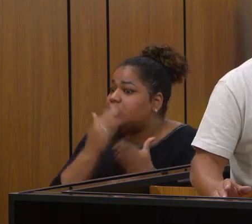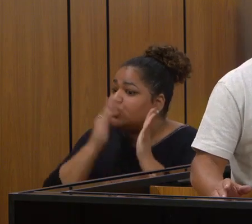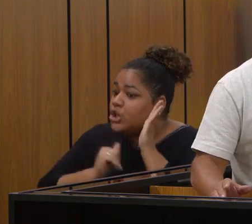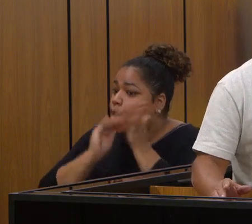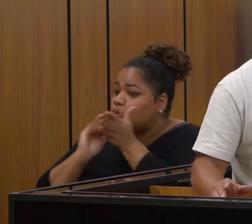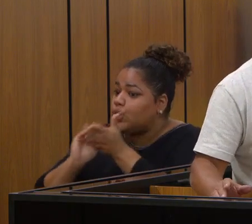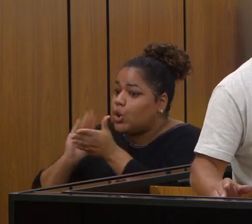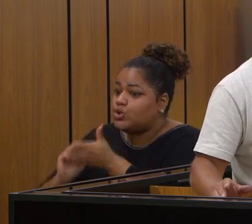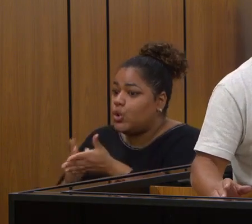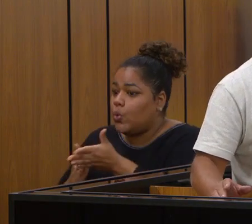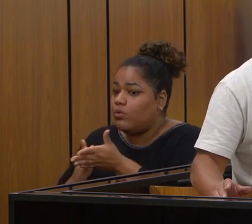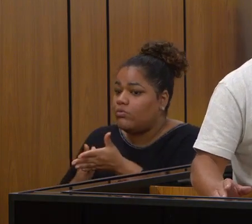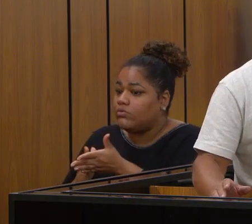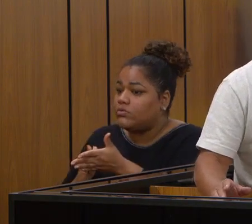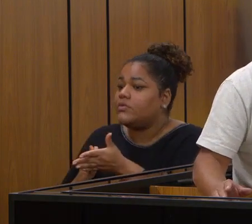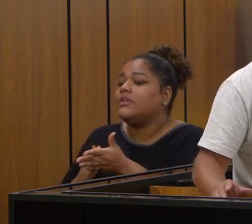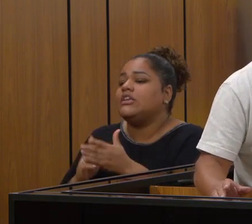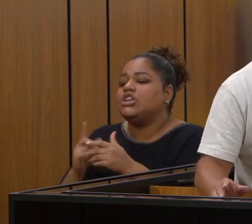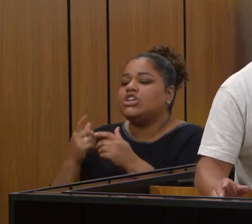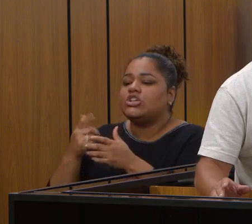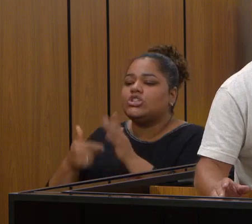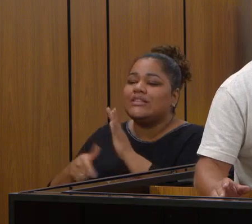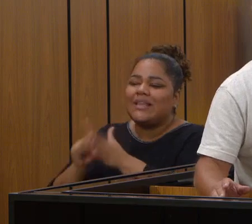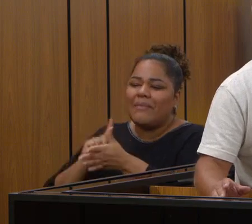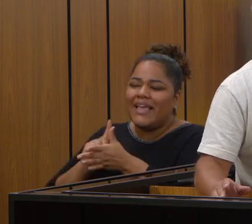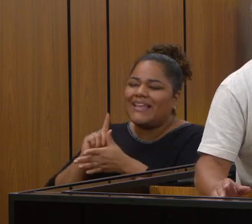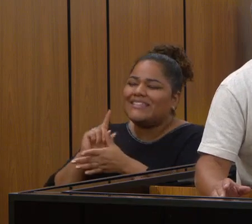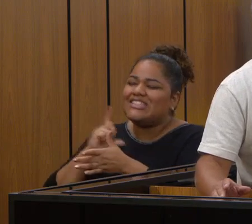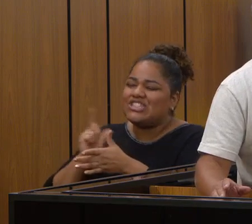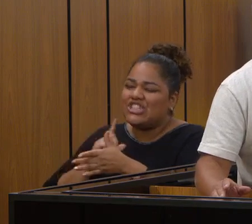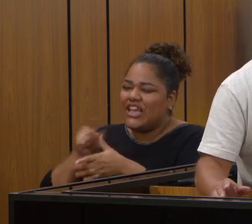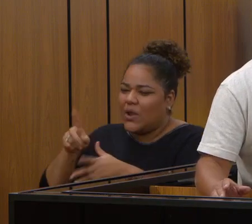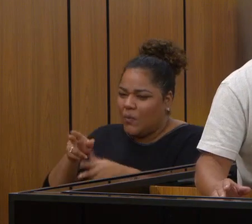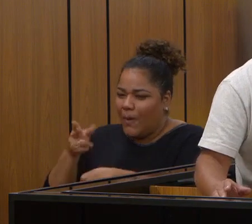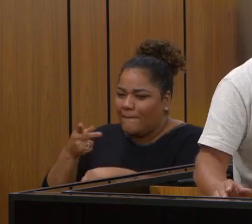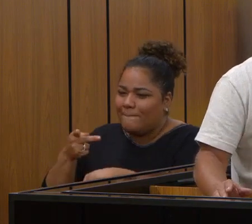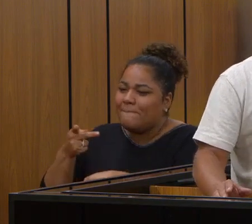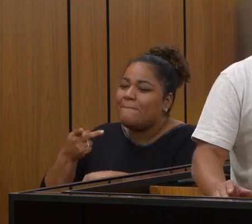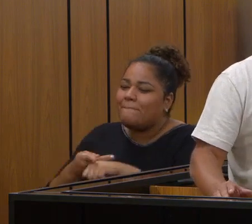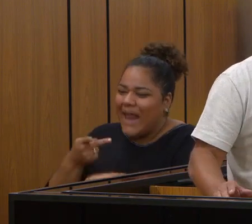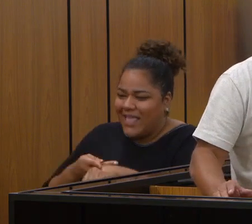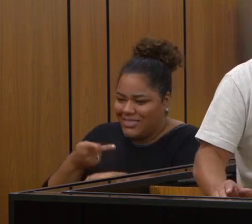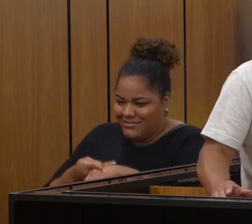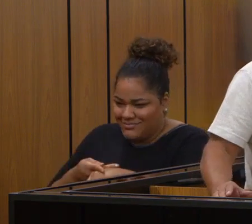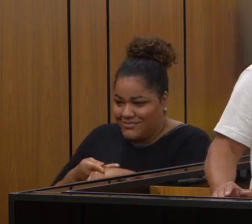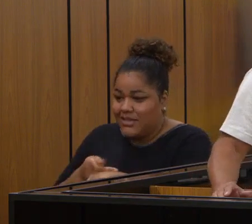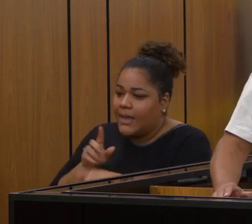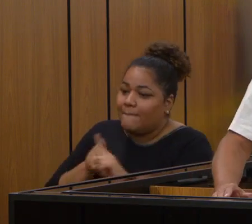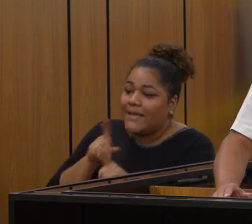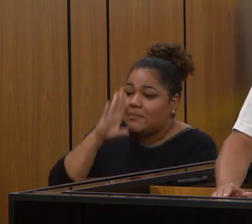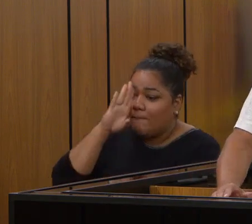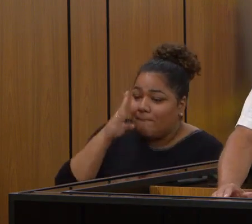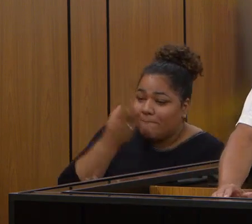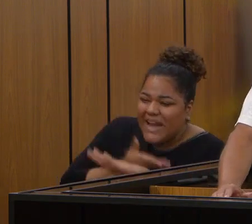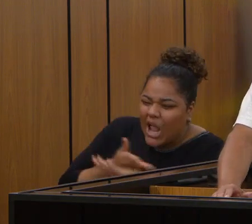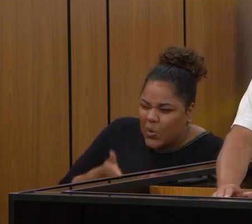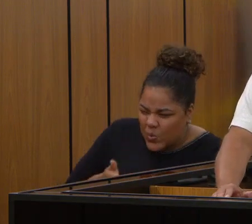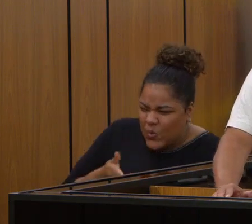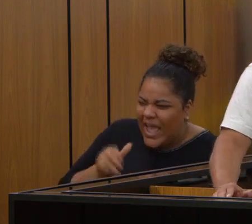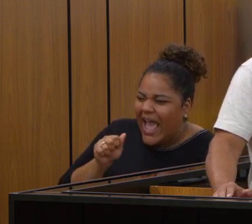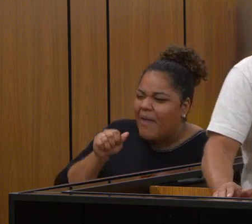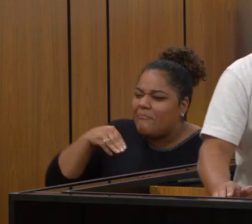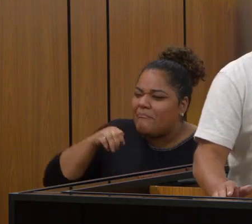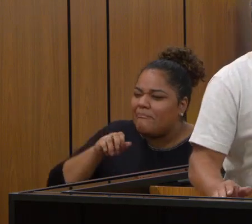né que era antigamente usava muito isso e meu tratamento tinha ficado em 13 mil reais